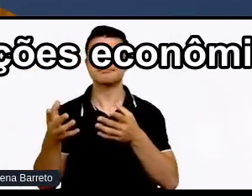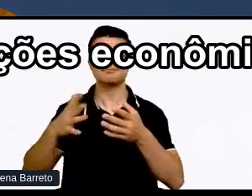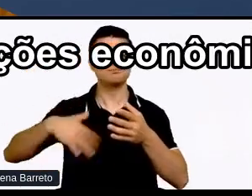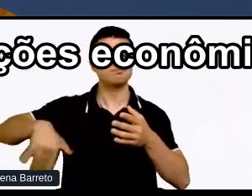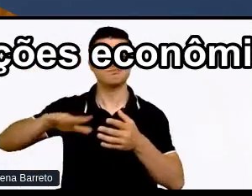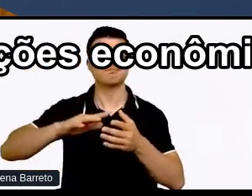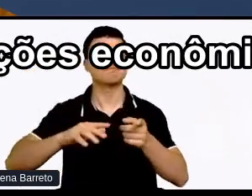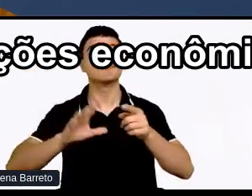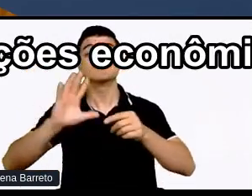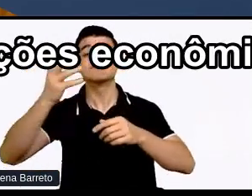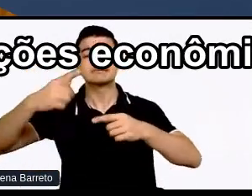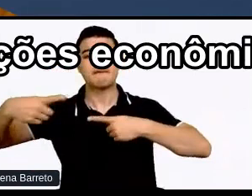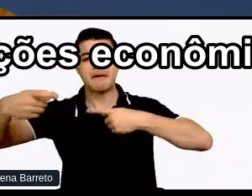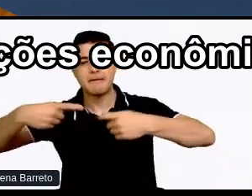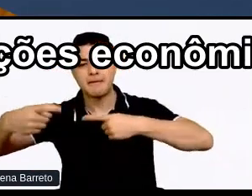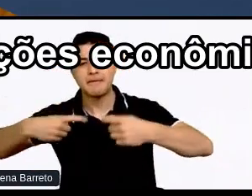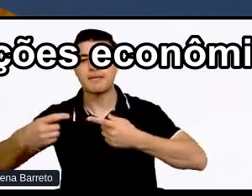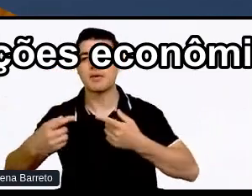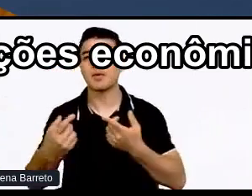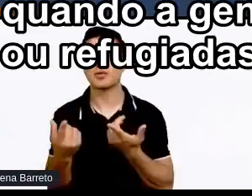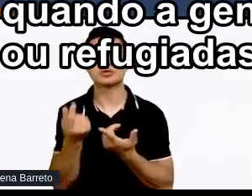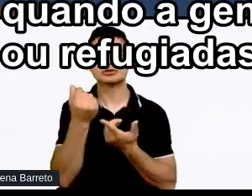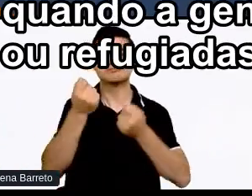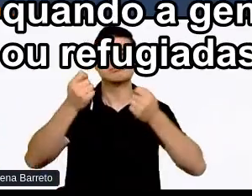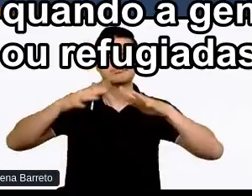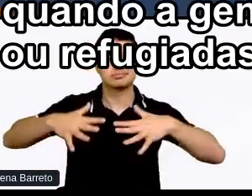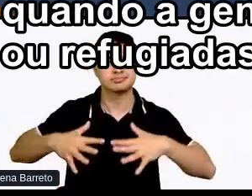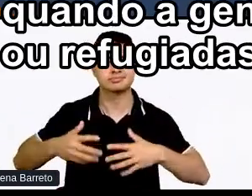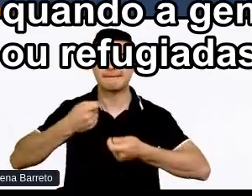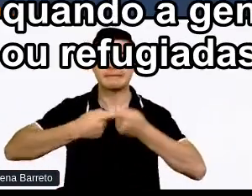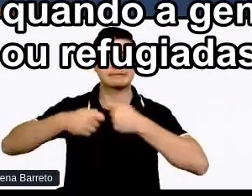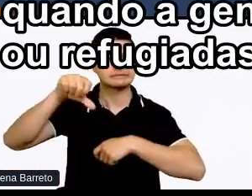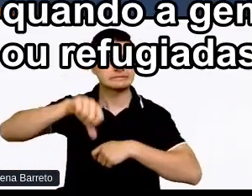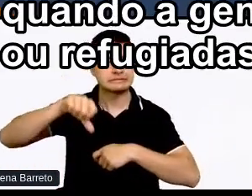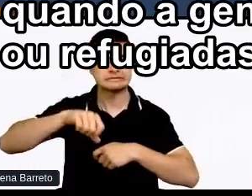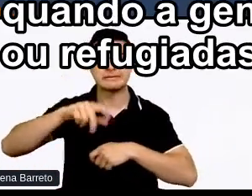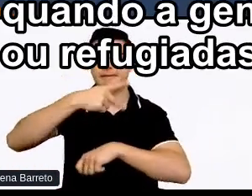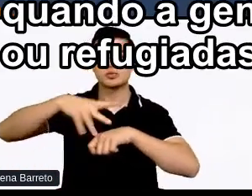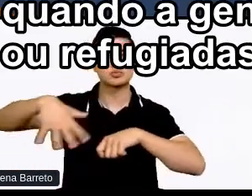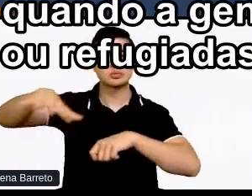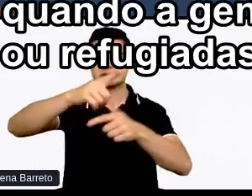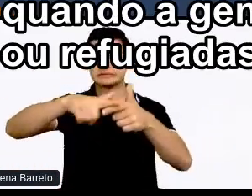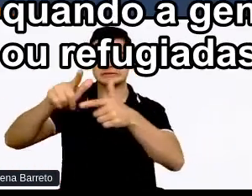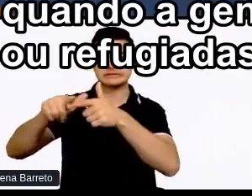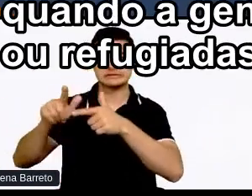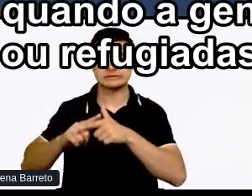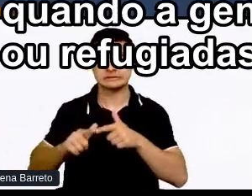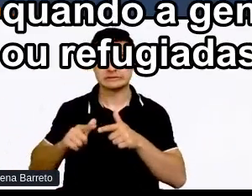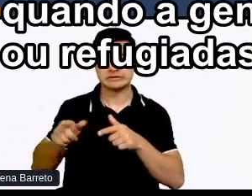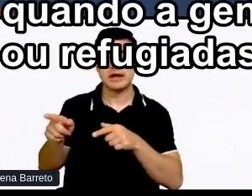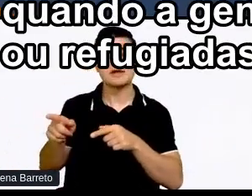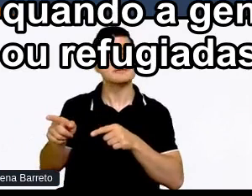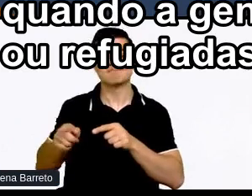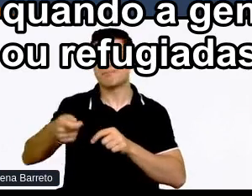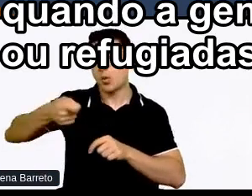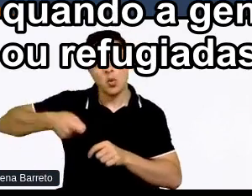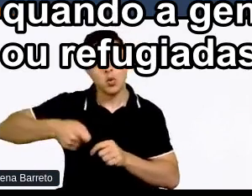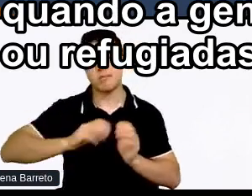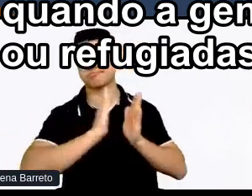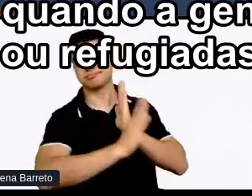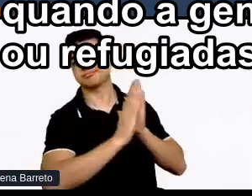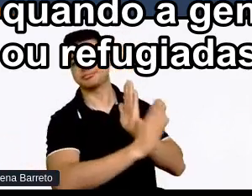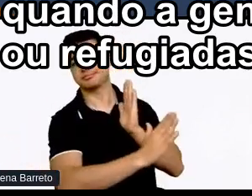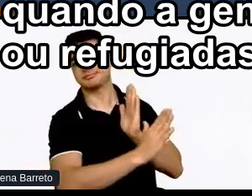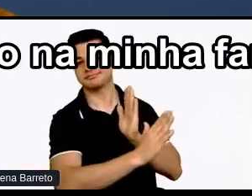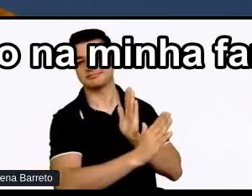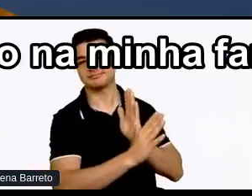uma guerra, por situações econômicas desse próprio país. Então, quando a gente pensa em pessoas imigrantes ou refugiadas,